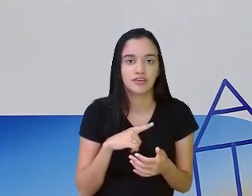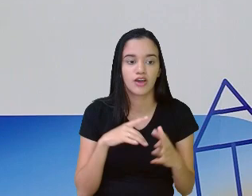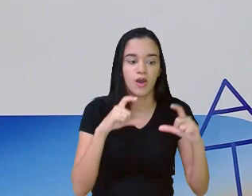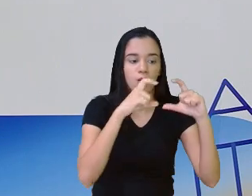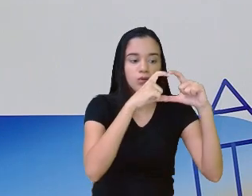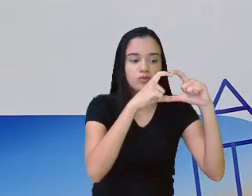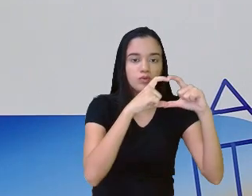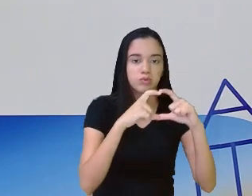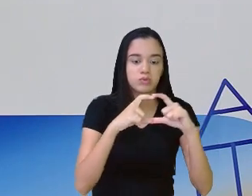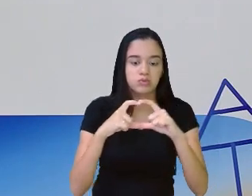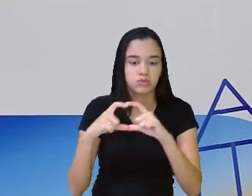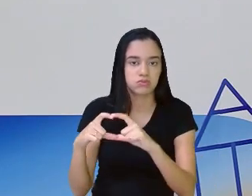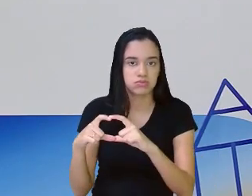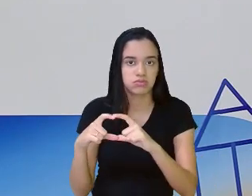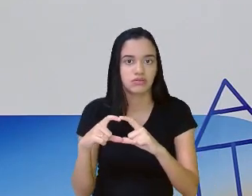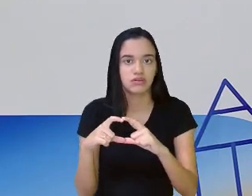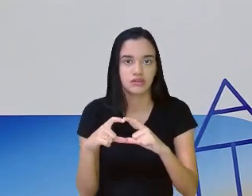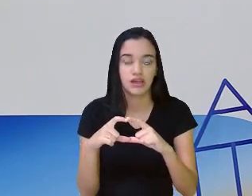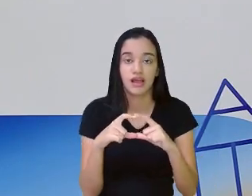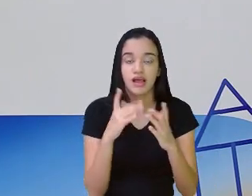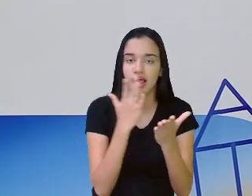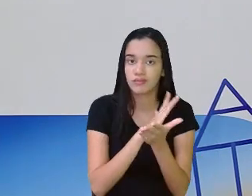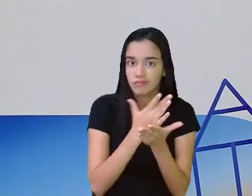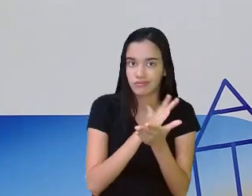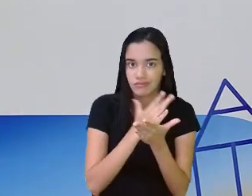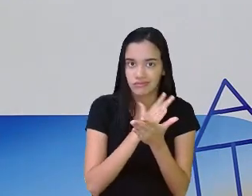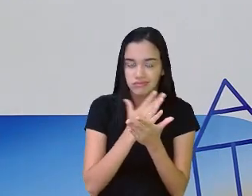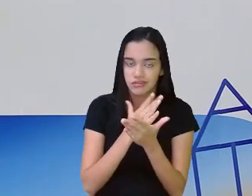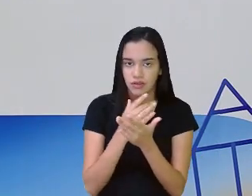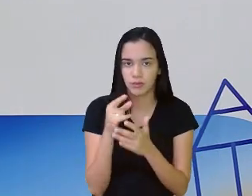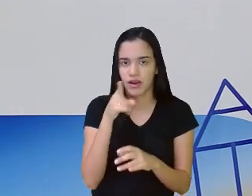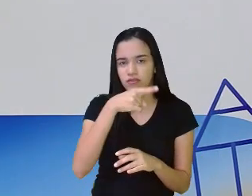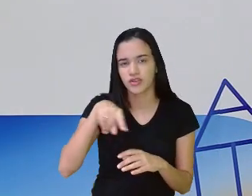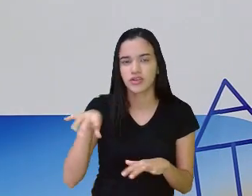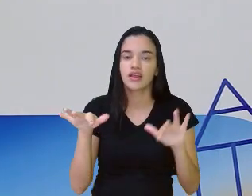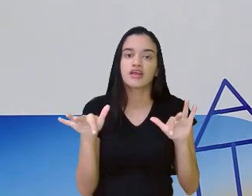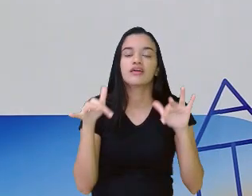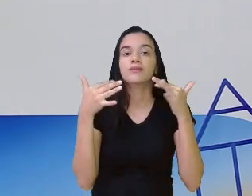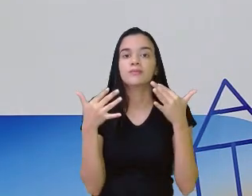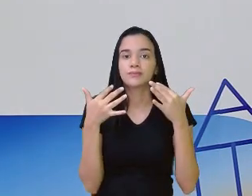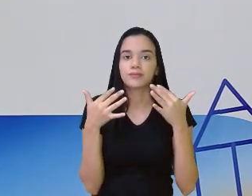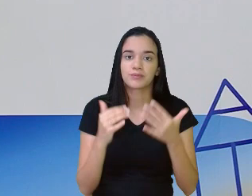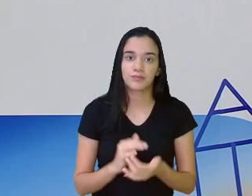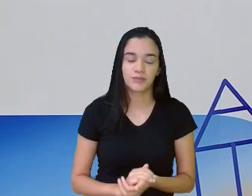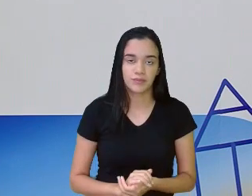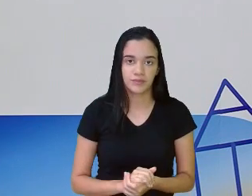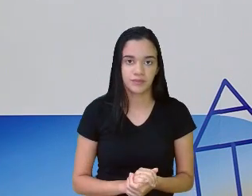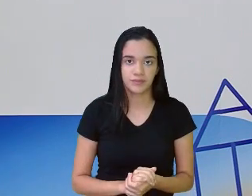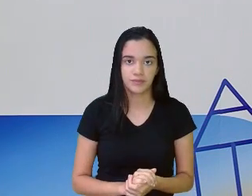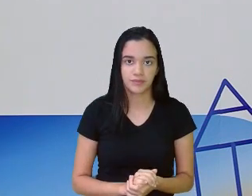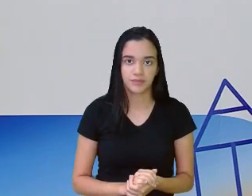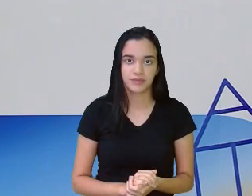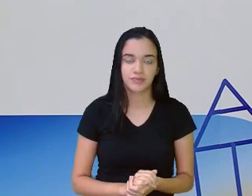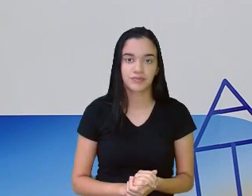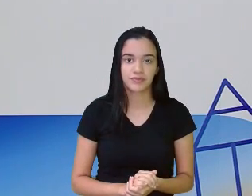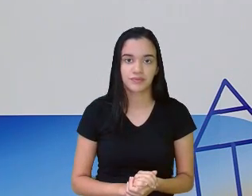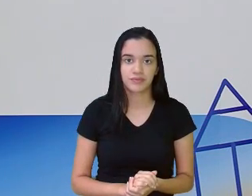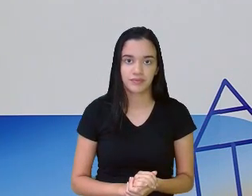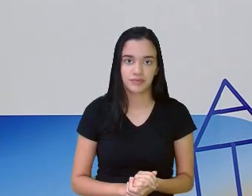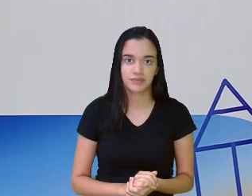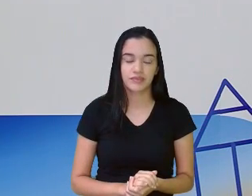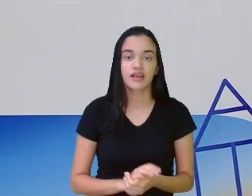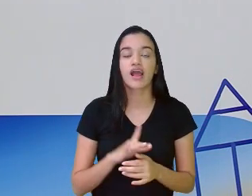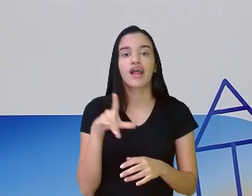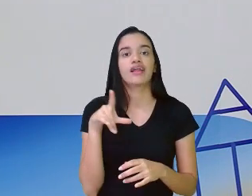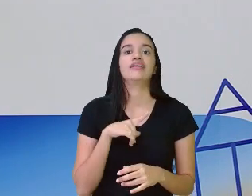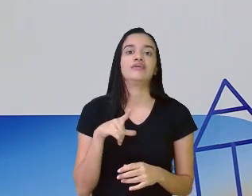me auxiliando. Vou deixar aqui que é para vocês prestarem bastante atenção.